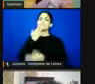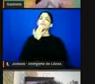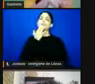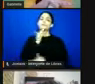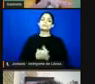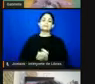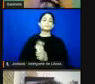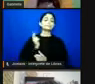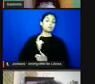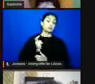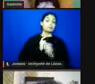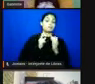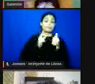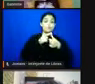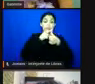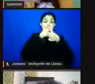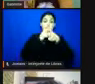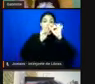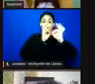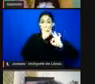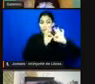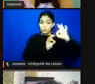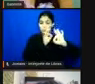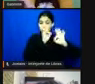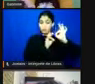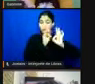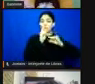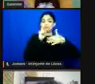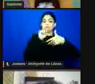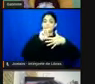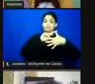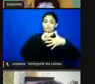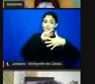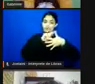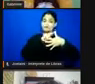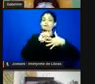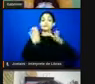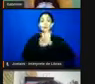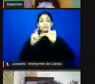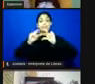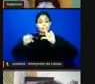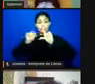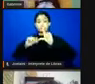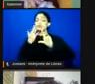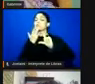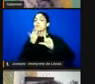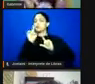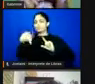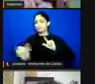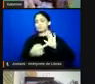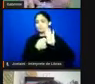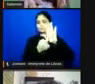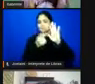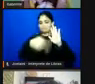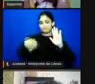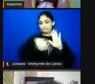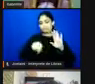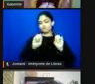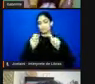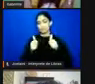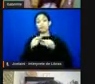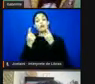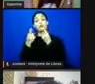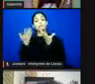as organizações que vão seguir essa mesma legenda de cores, depois eu vou mostrar para vocês, mas quando for um clube social negro,